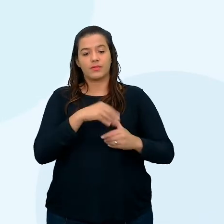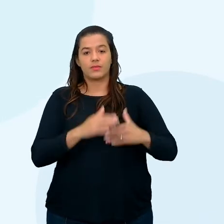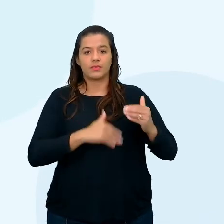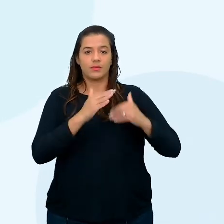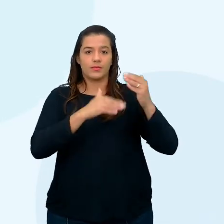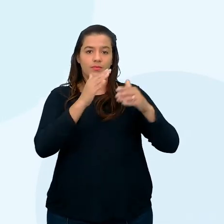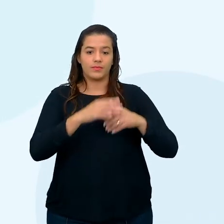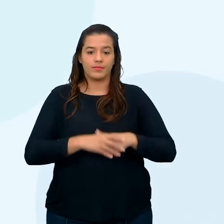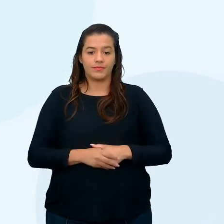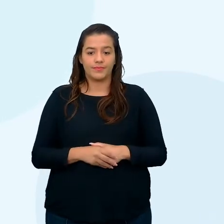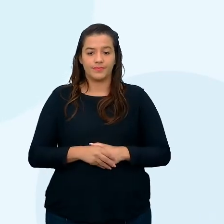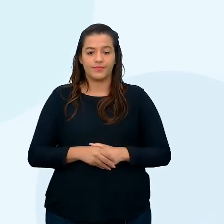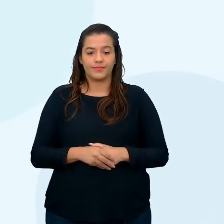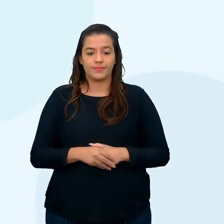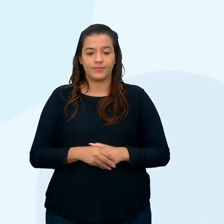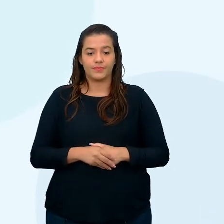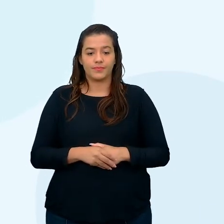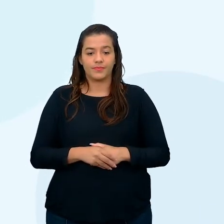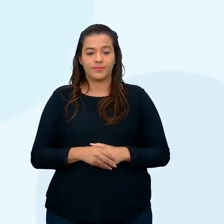processo. Bom,